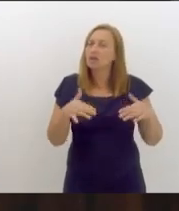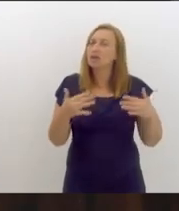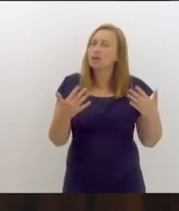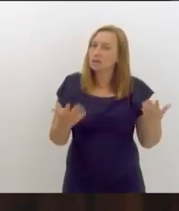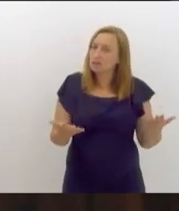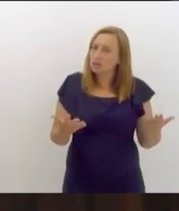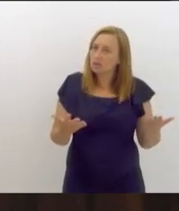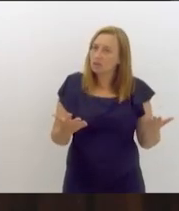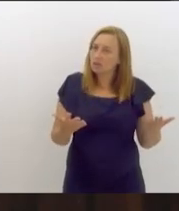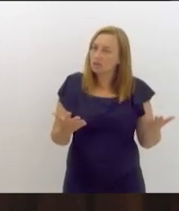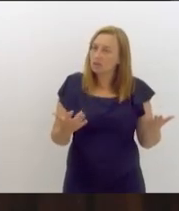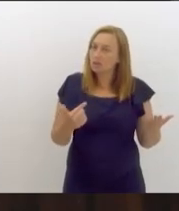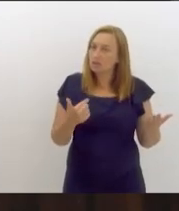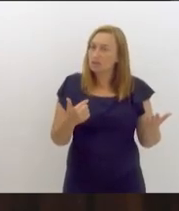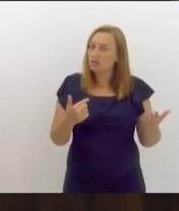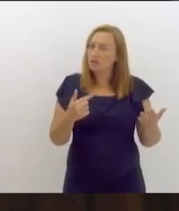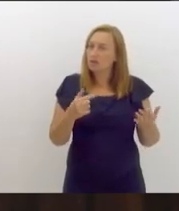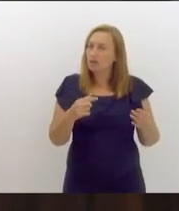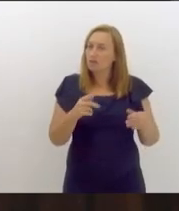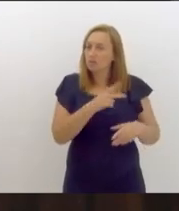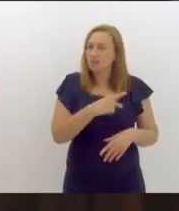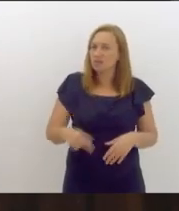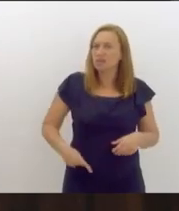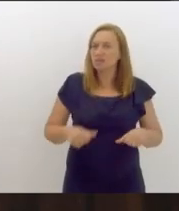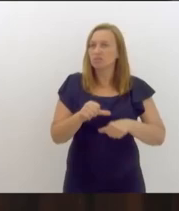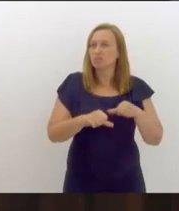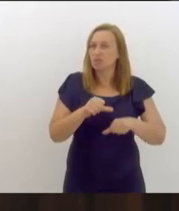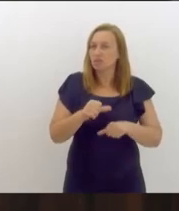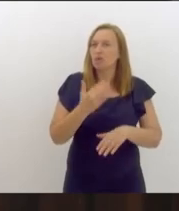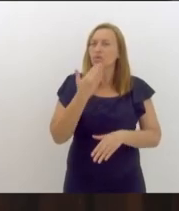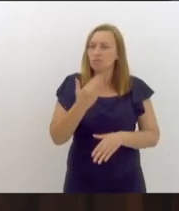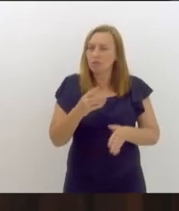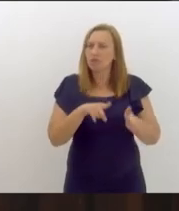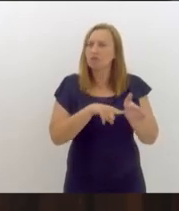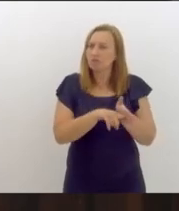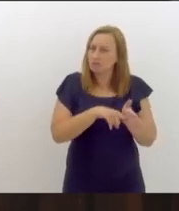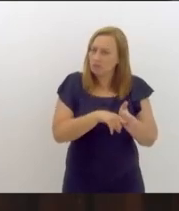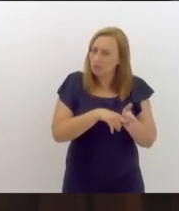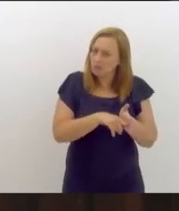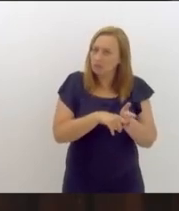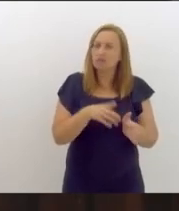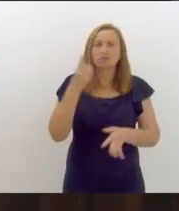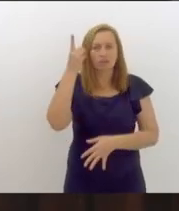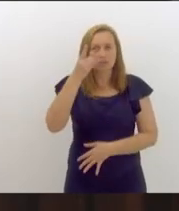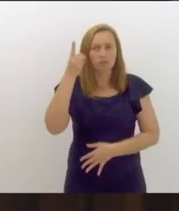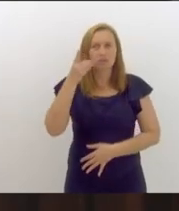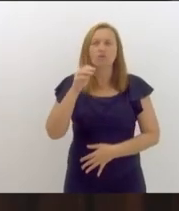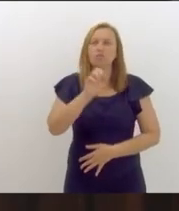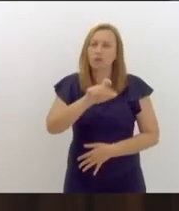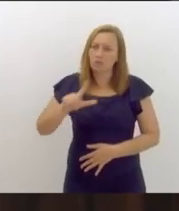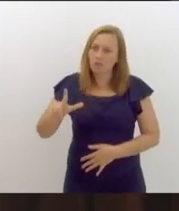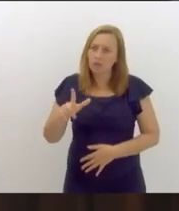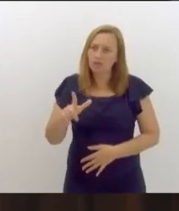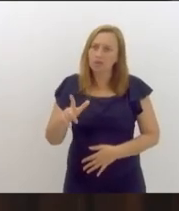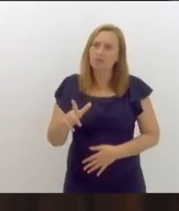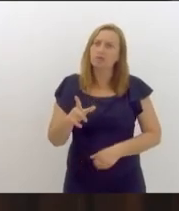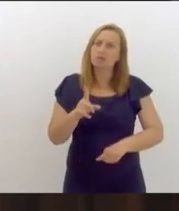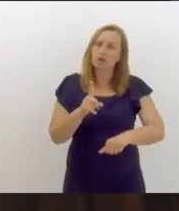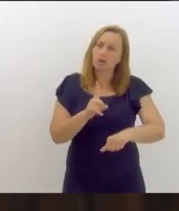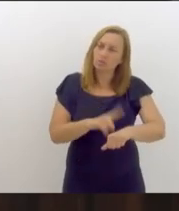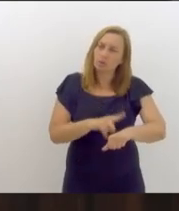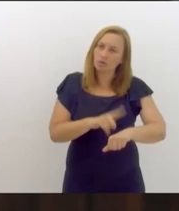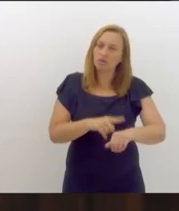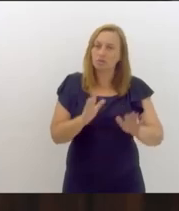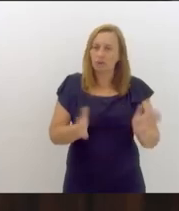será a presidência que mudará o pedido de verificação do deputado pobel está valendo a partir deste momento